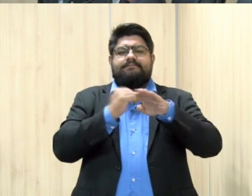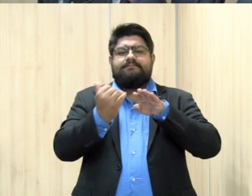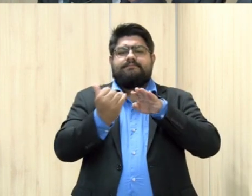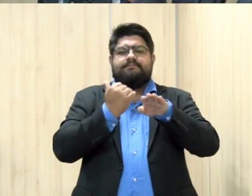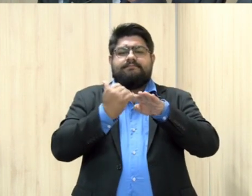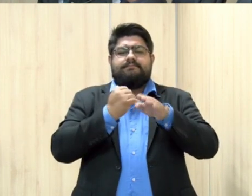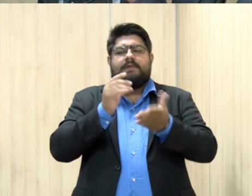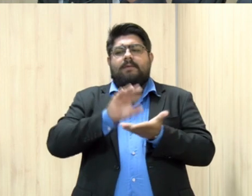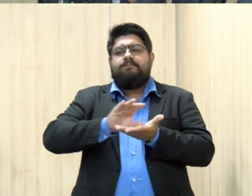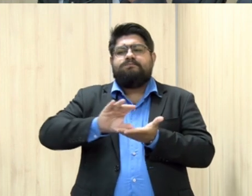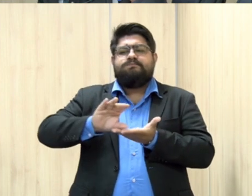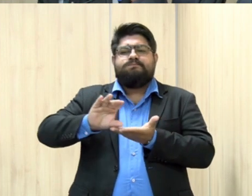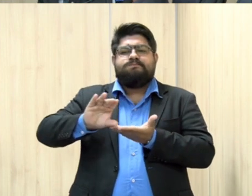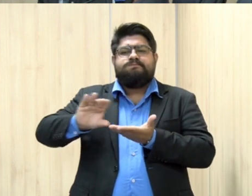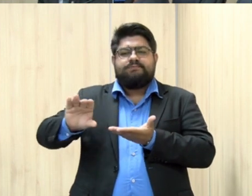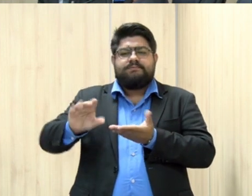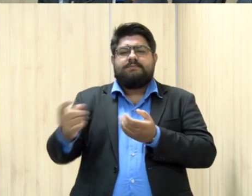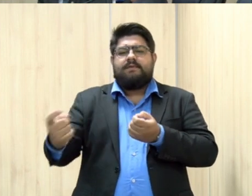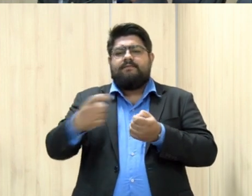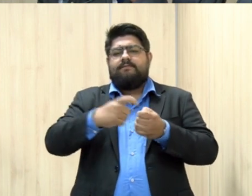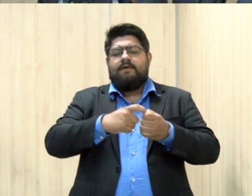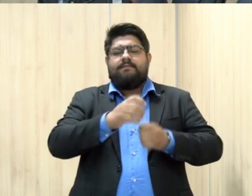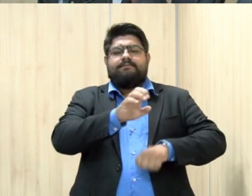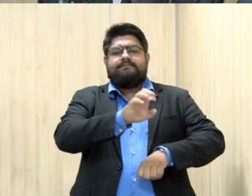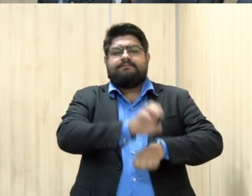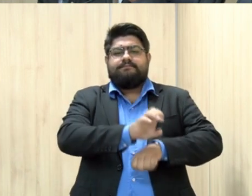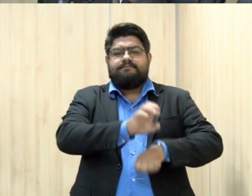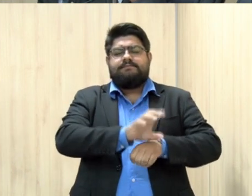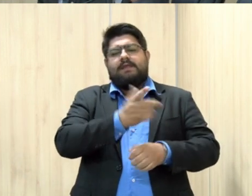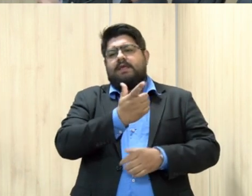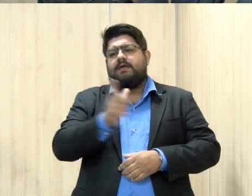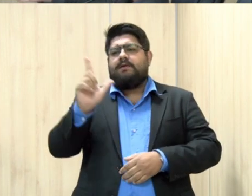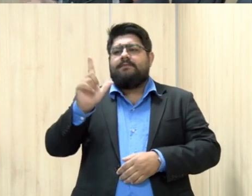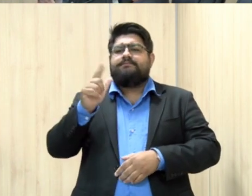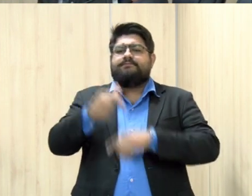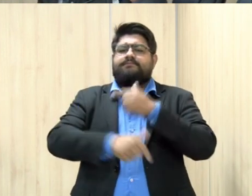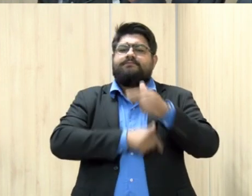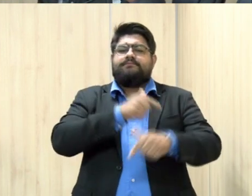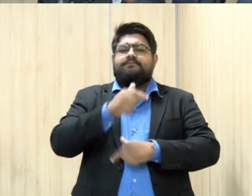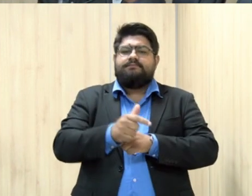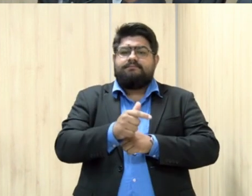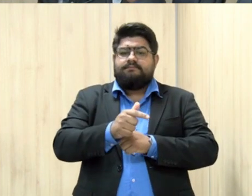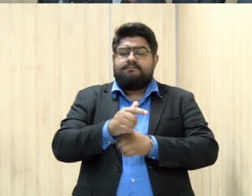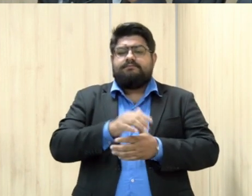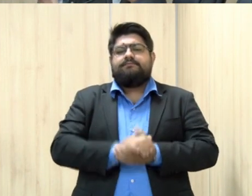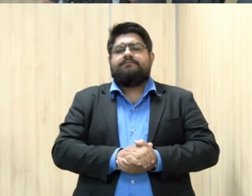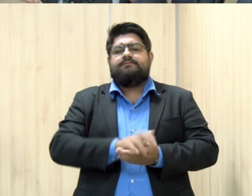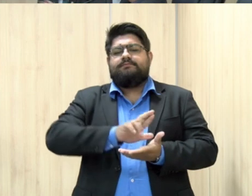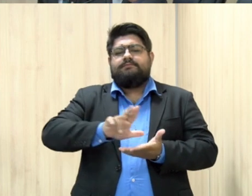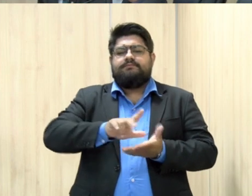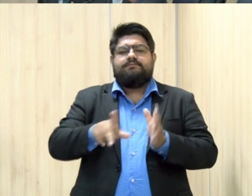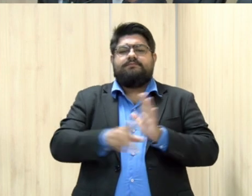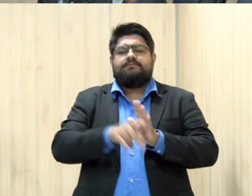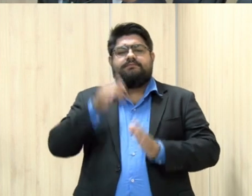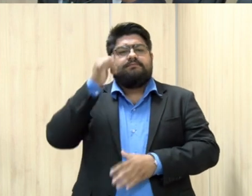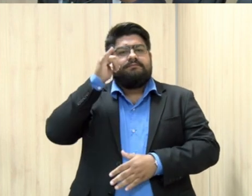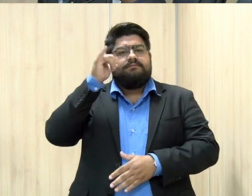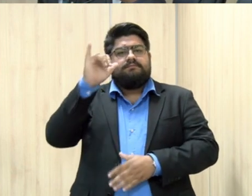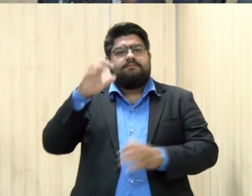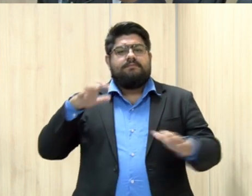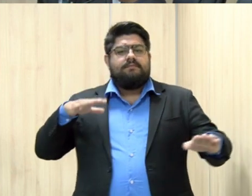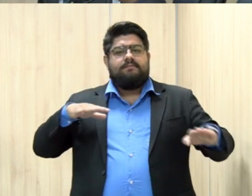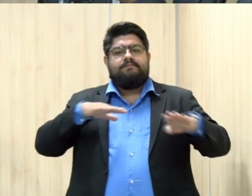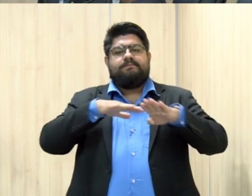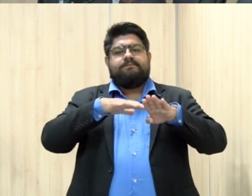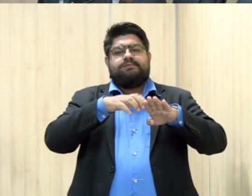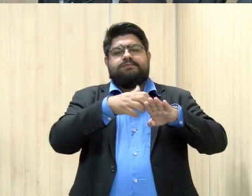muito recurso devolvendo para o estado para várias outras ações que não sejam elas voltado a prevenção de acidentes